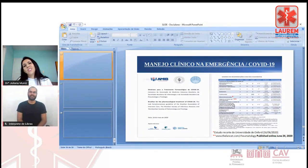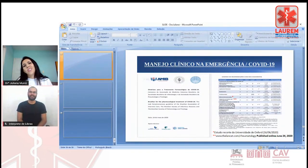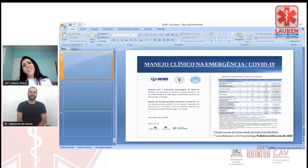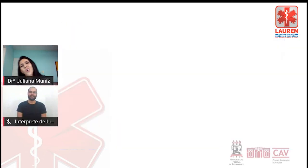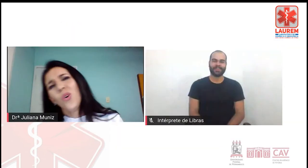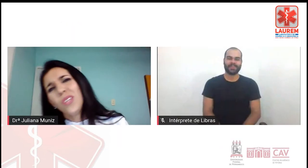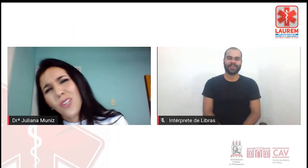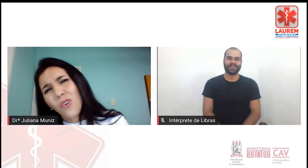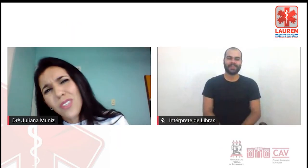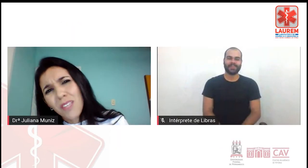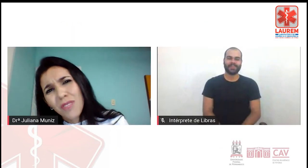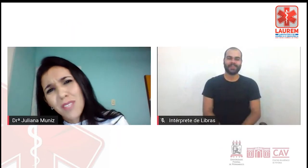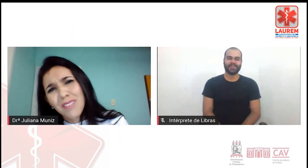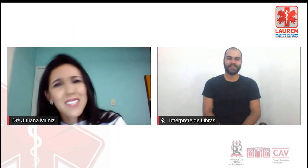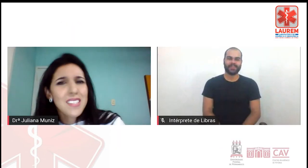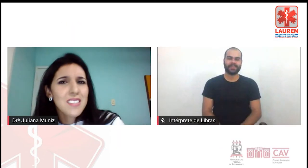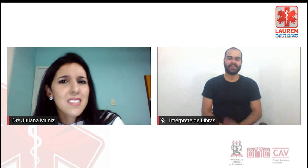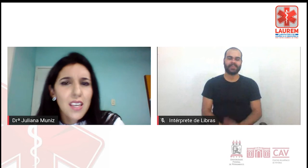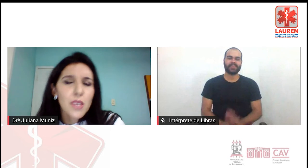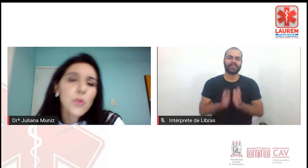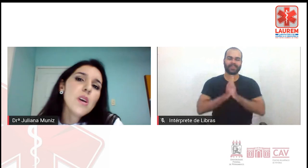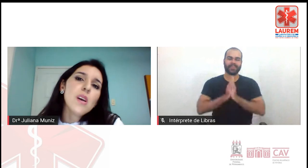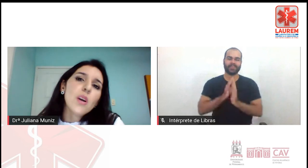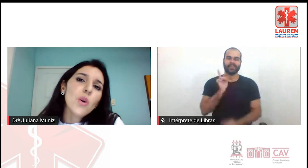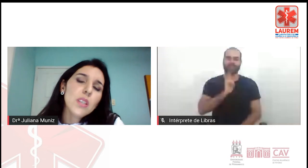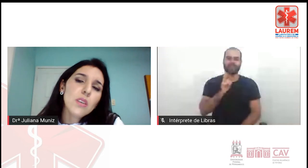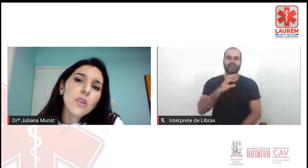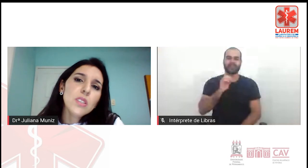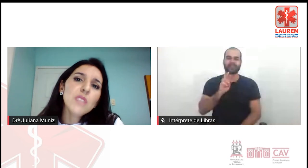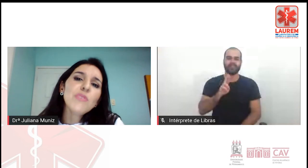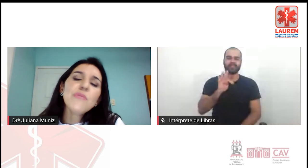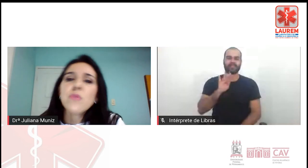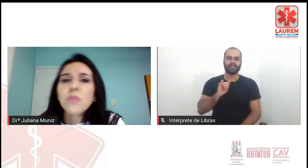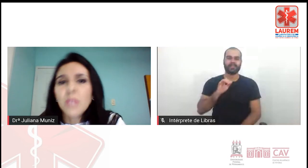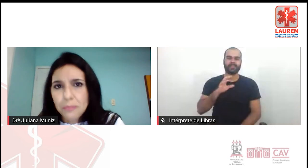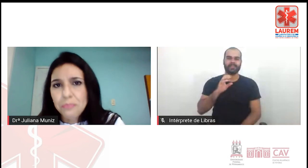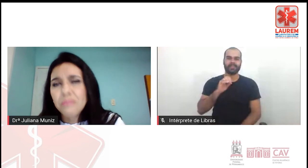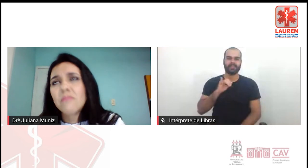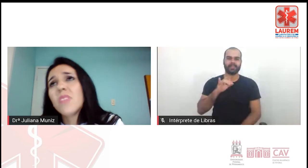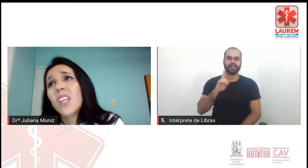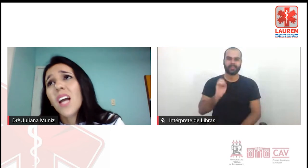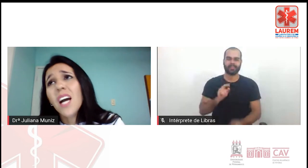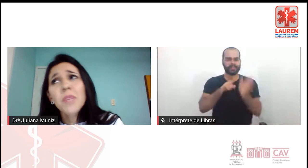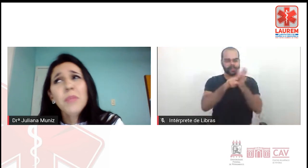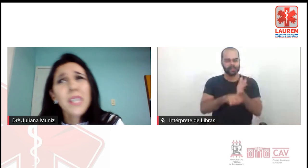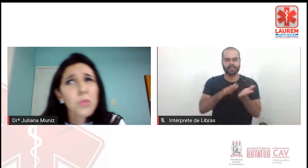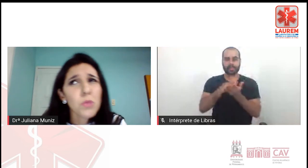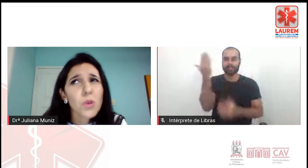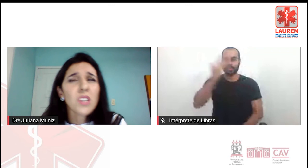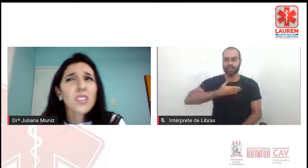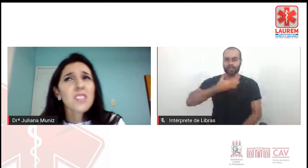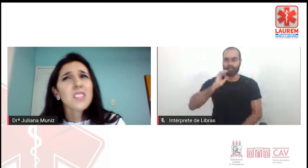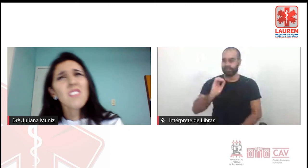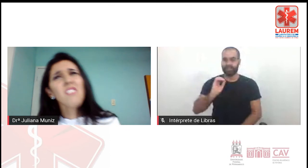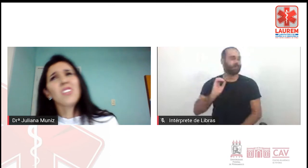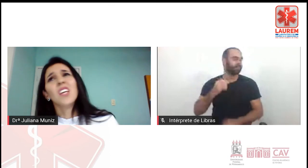corticoide. Corticoide é nível de evidência zero, corticoide não vai funcionar. A AMIB ainda publicou